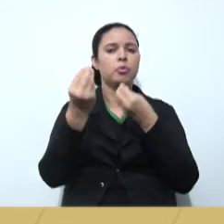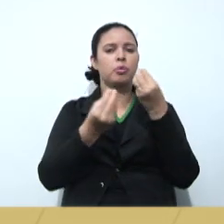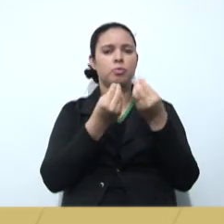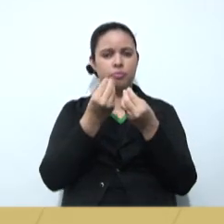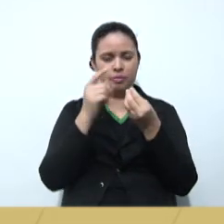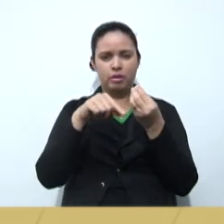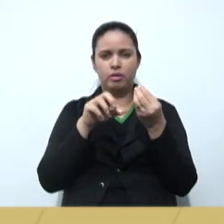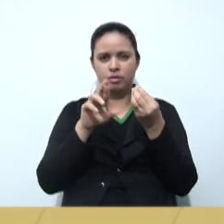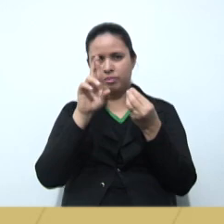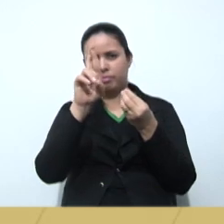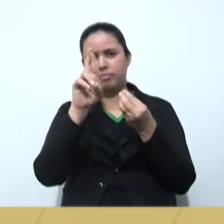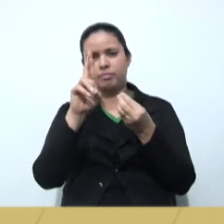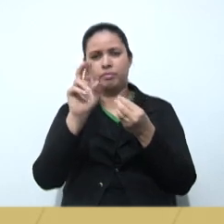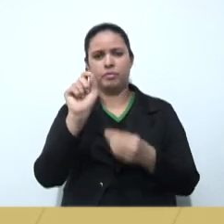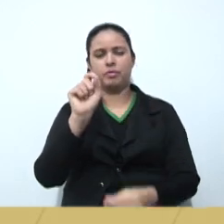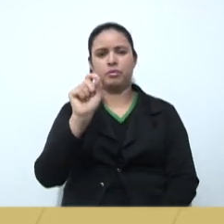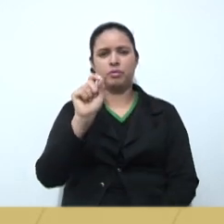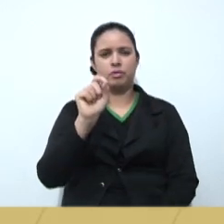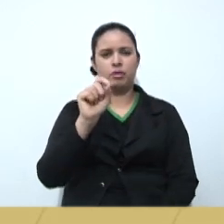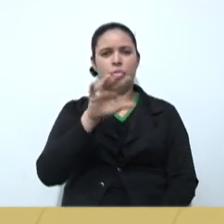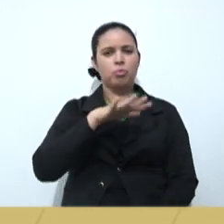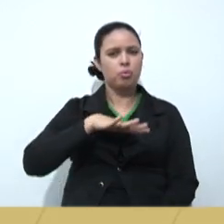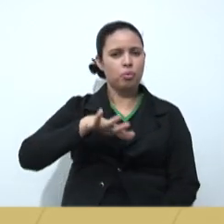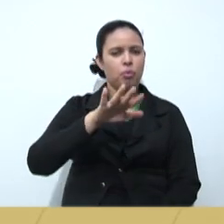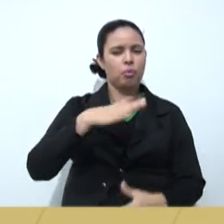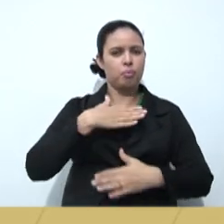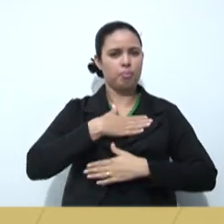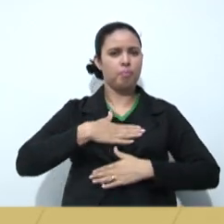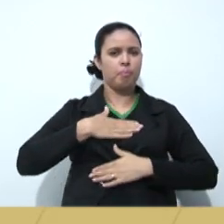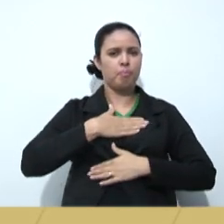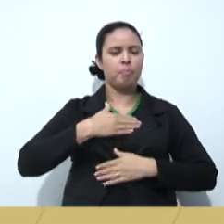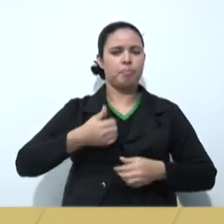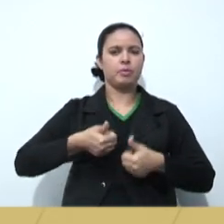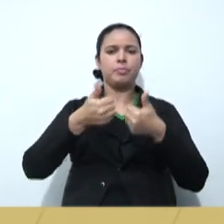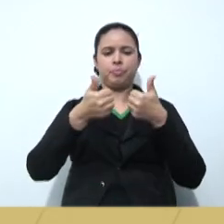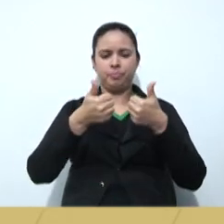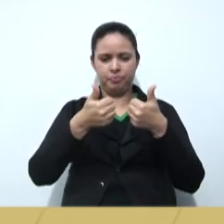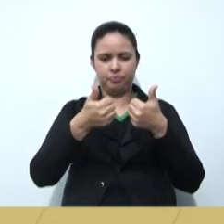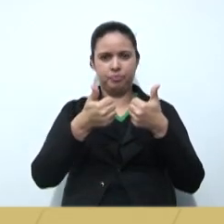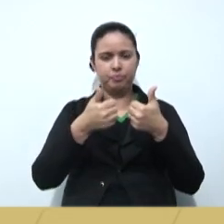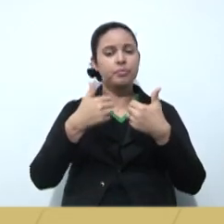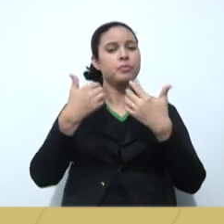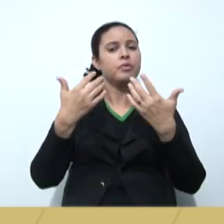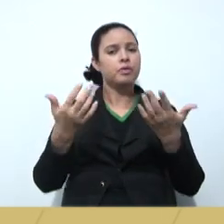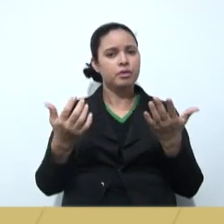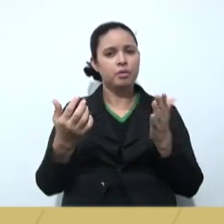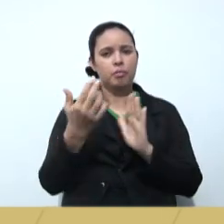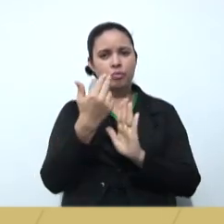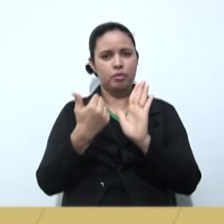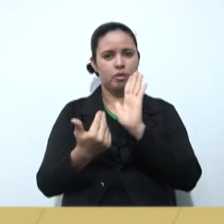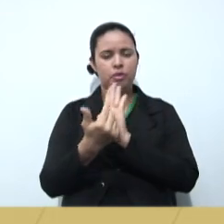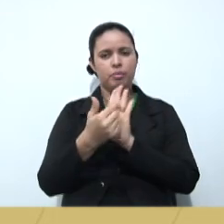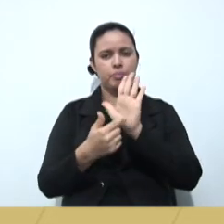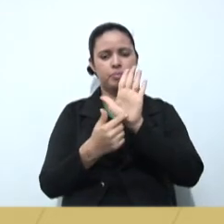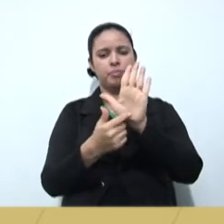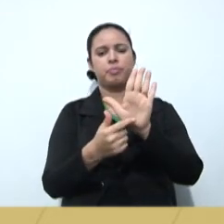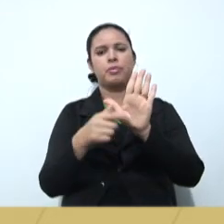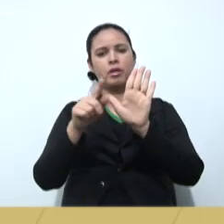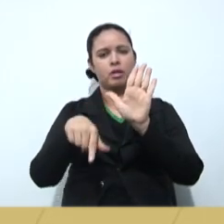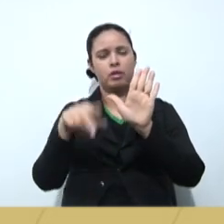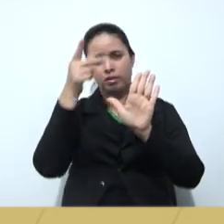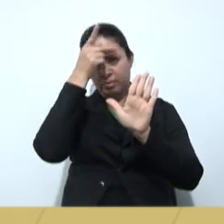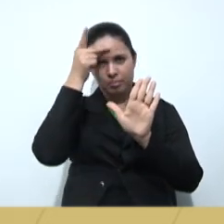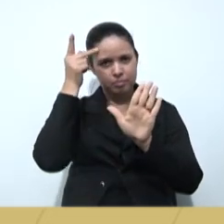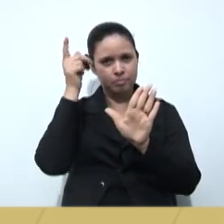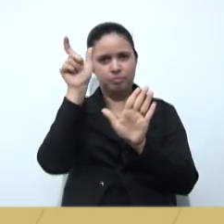é responsável pelo bem-estar coletivo dos colaboradores. A figura que melhor representa a CIPA são os